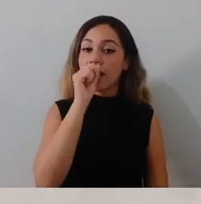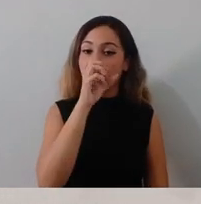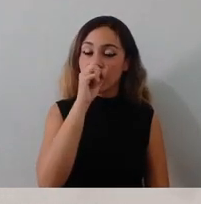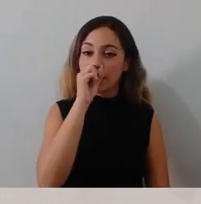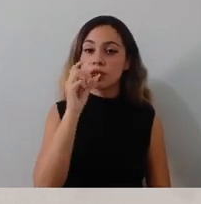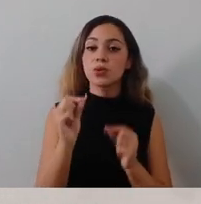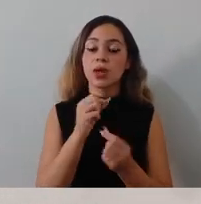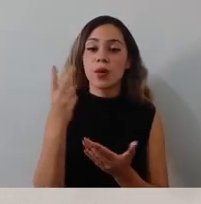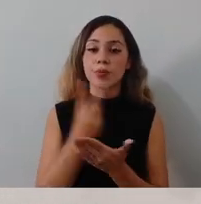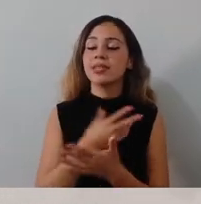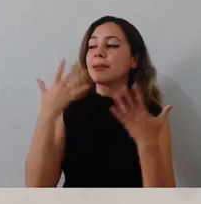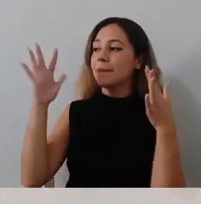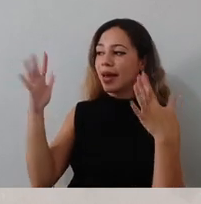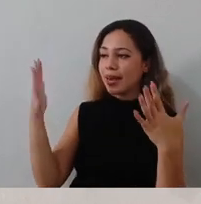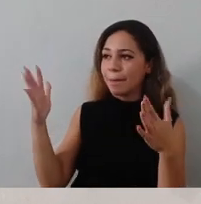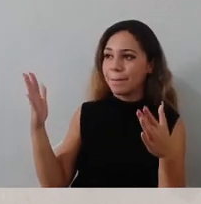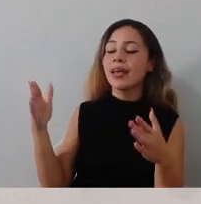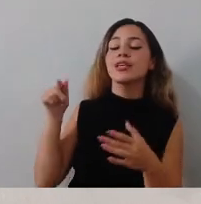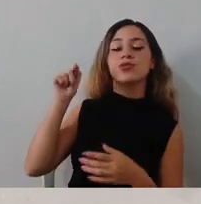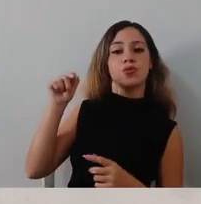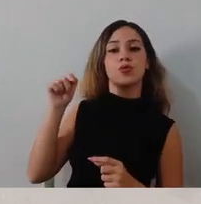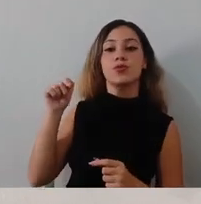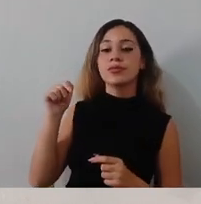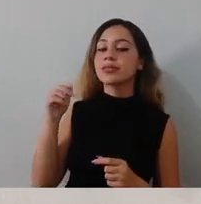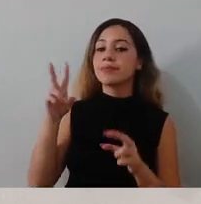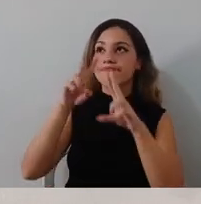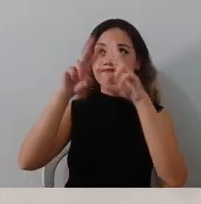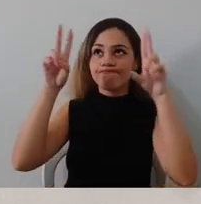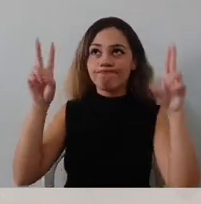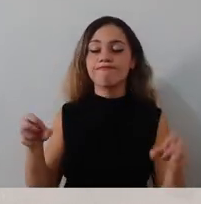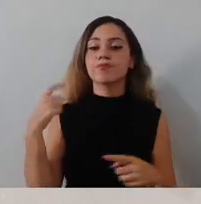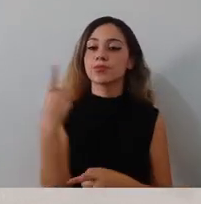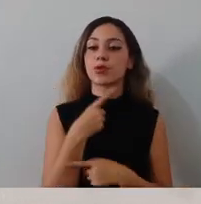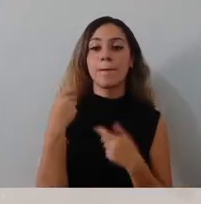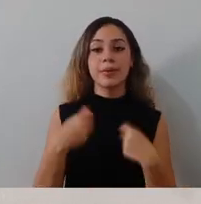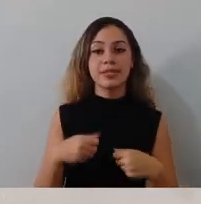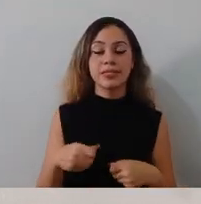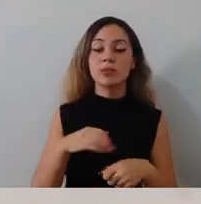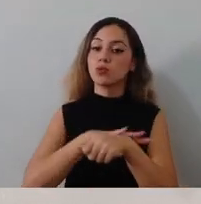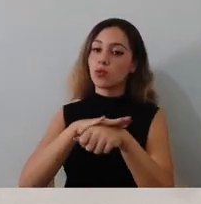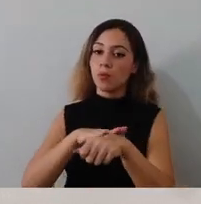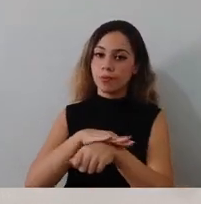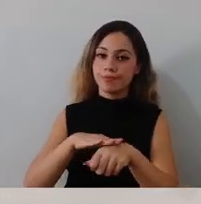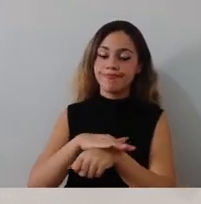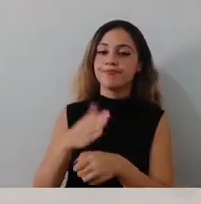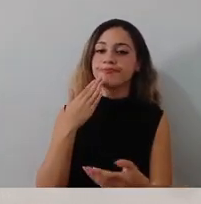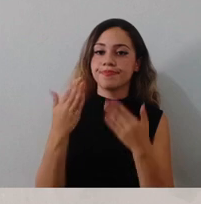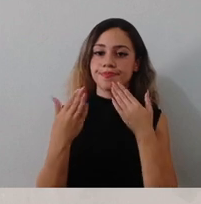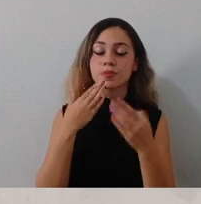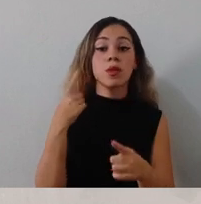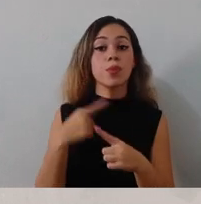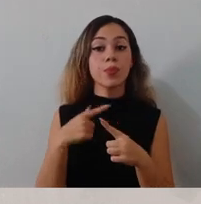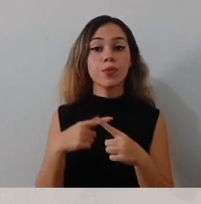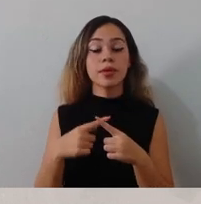Laranja. O que acontece, Milva? Parabéns. Esse é um tema que nós precisamos falar. Por que nós